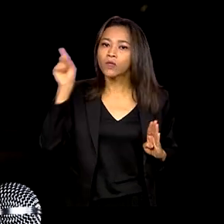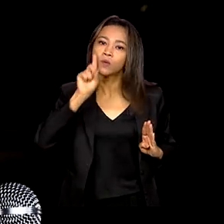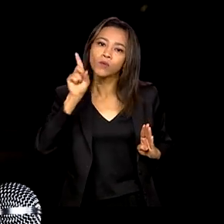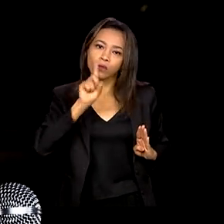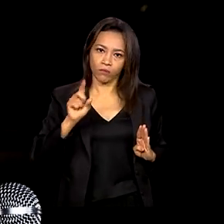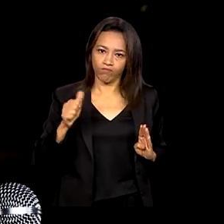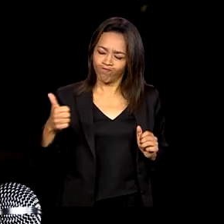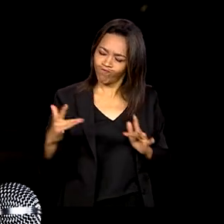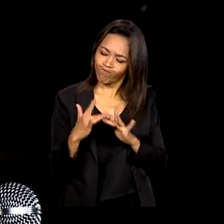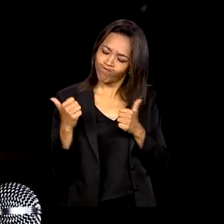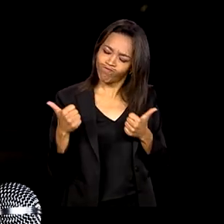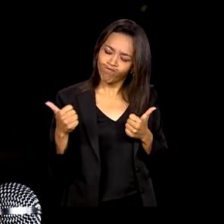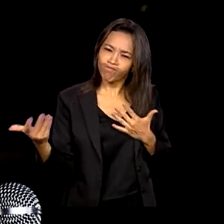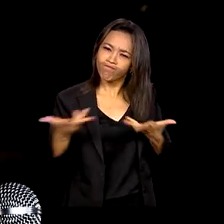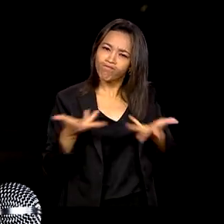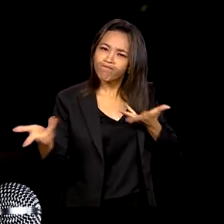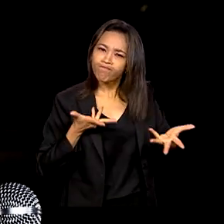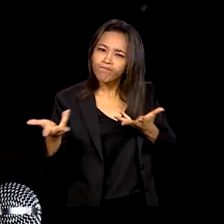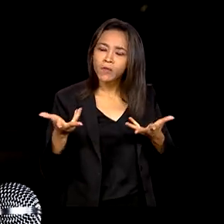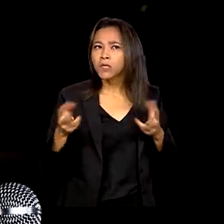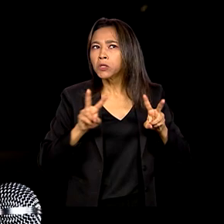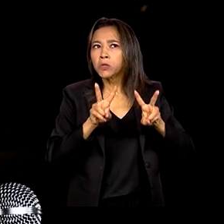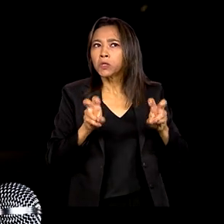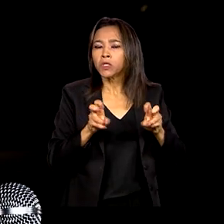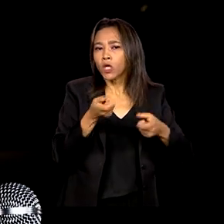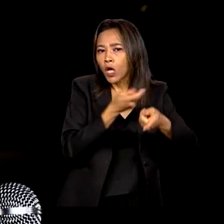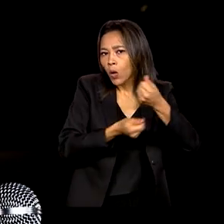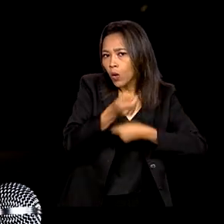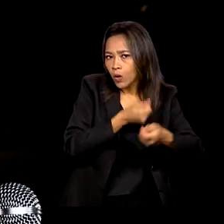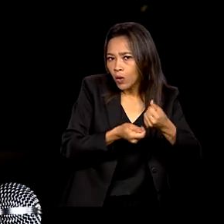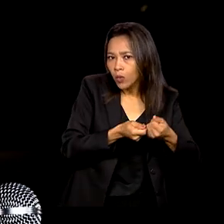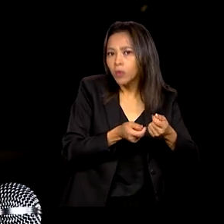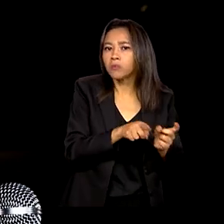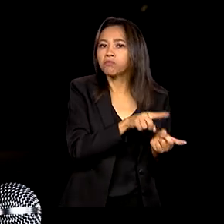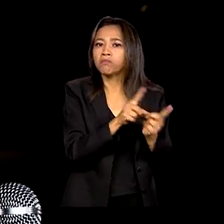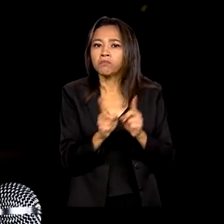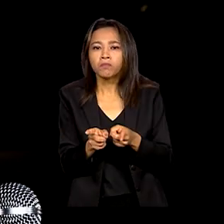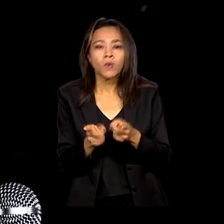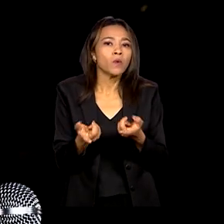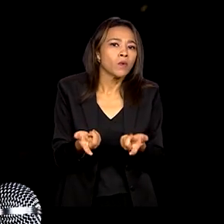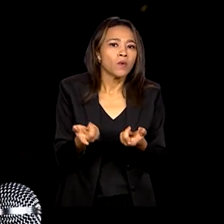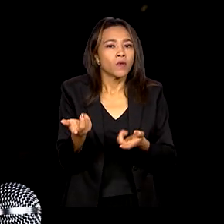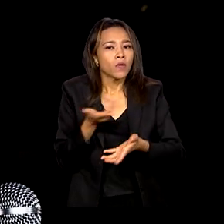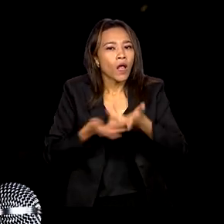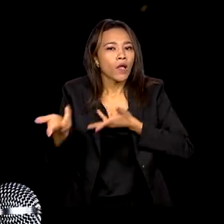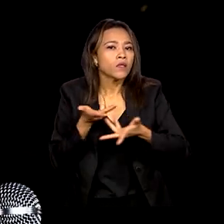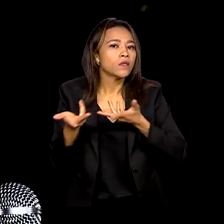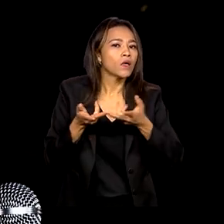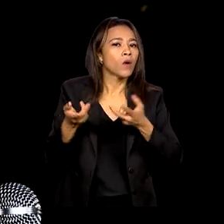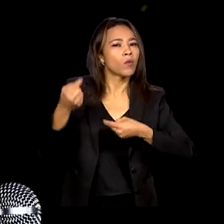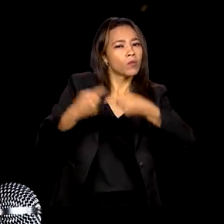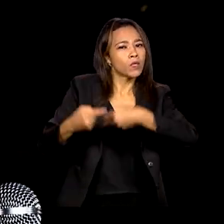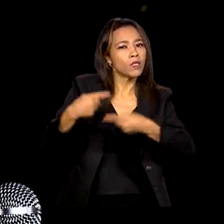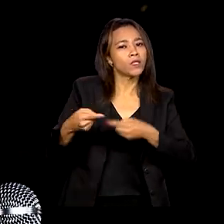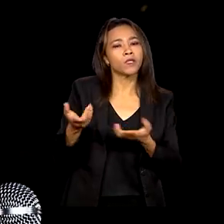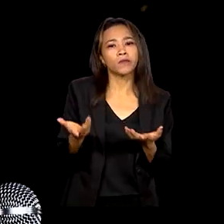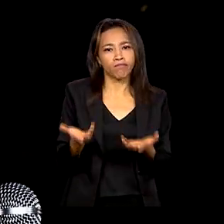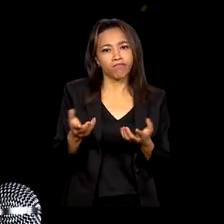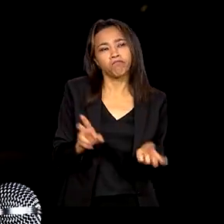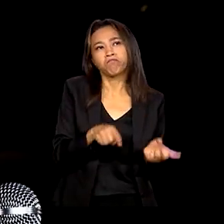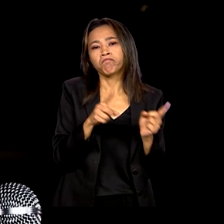seja a relação do ponto de vista econômico comercial seja relação do ponto de vista político